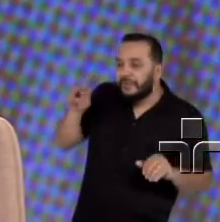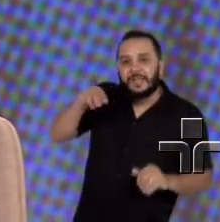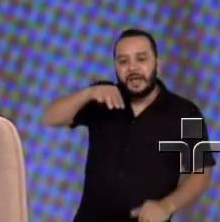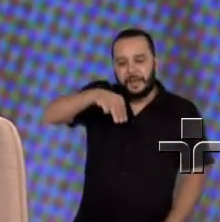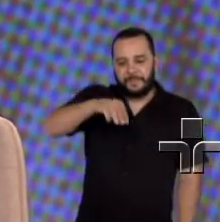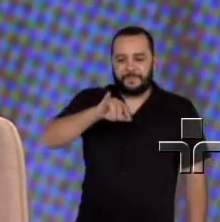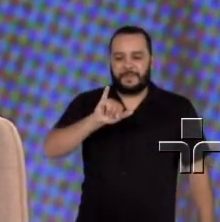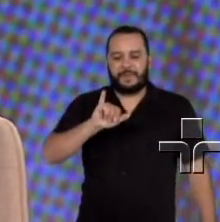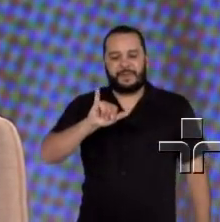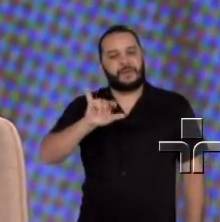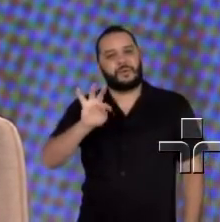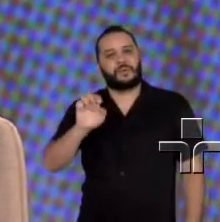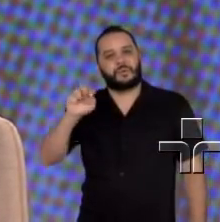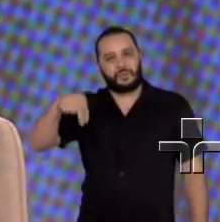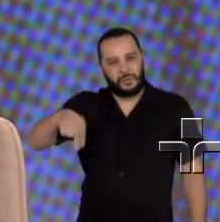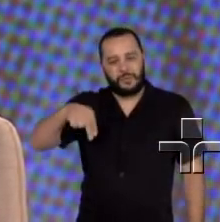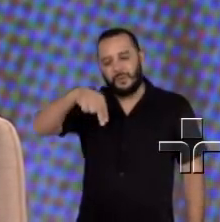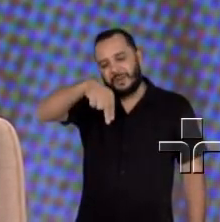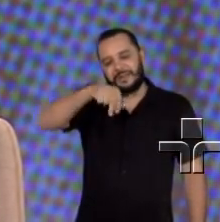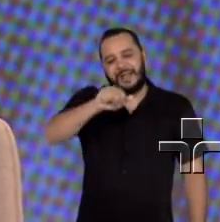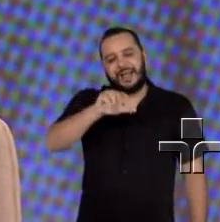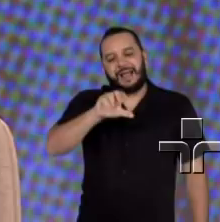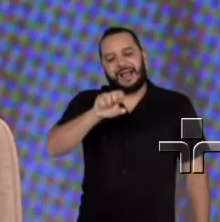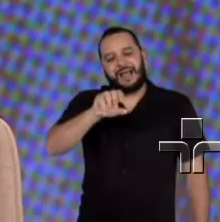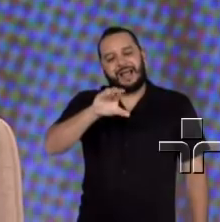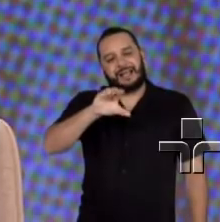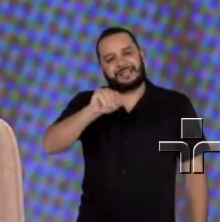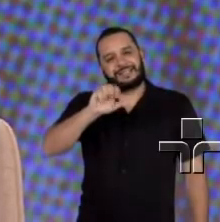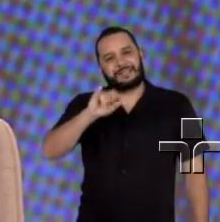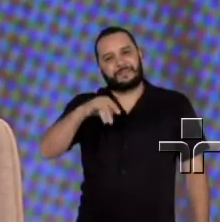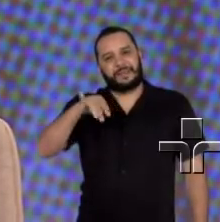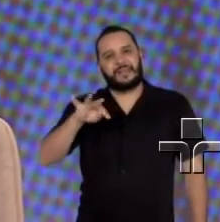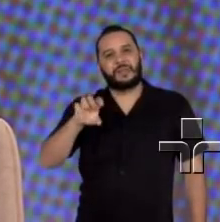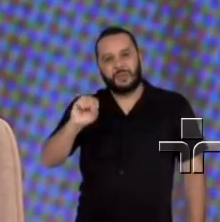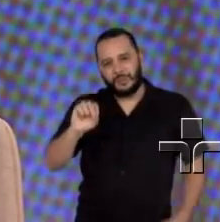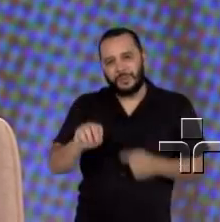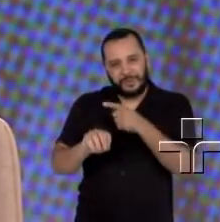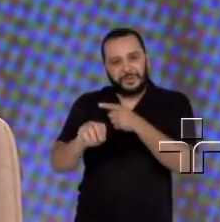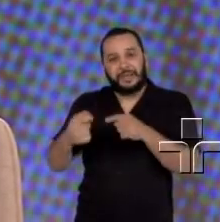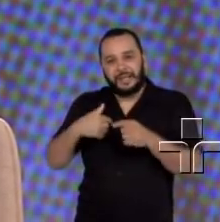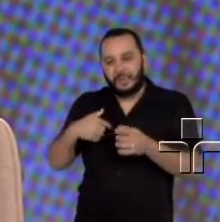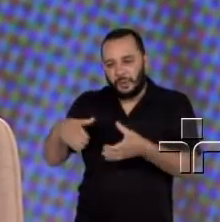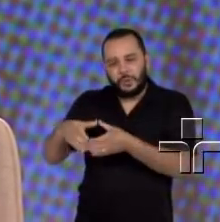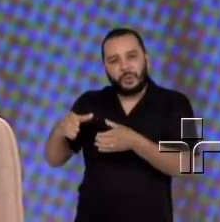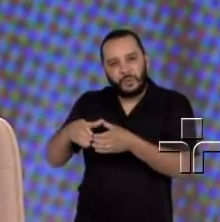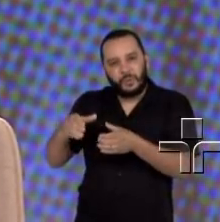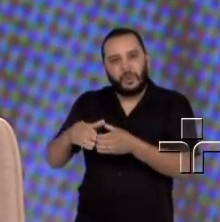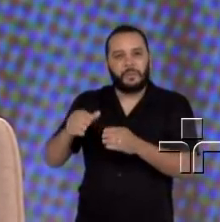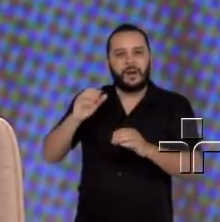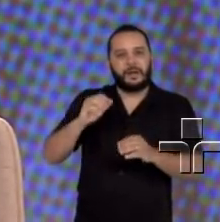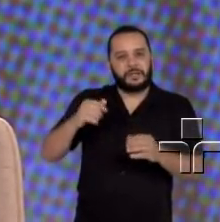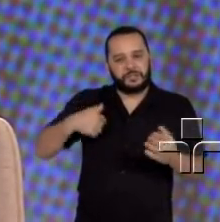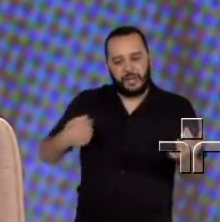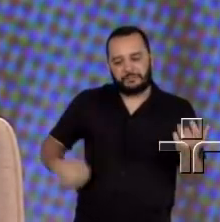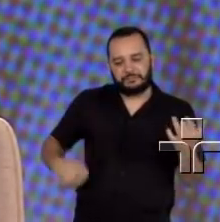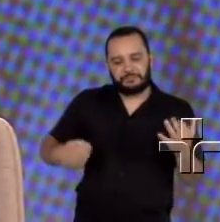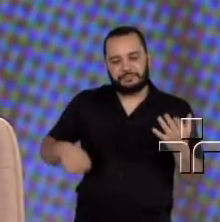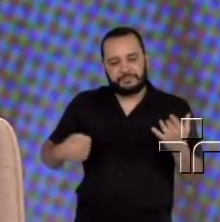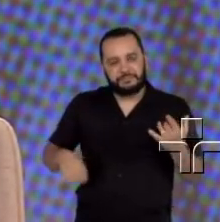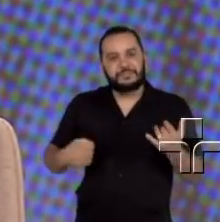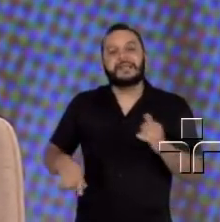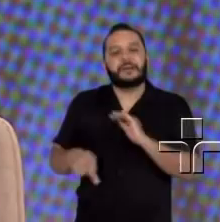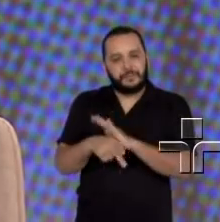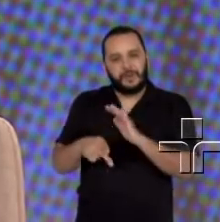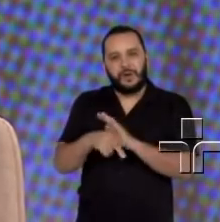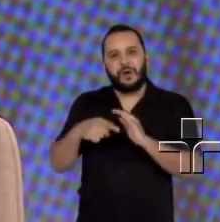banda dele, eu não sei se ela chamava Only You, mas eu ouvi muito o Milton Nascimento cantando Only You